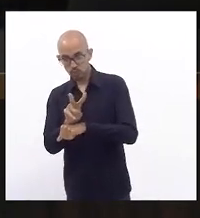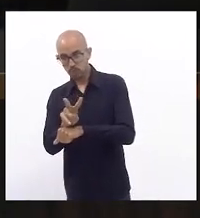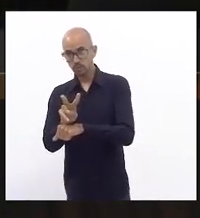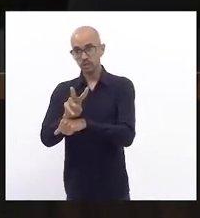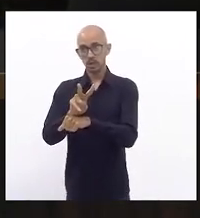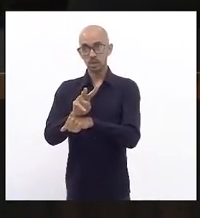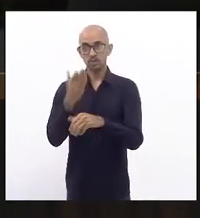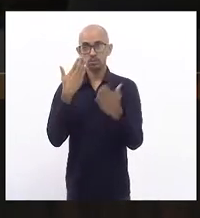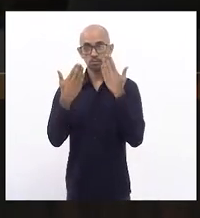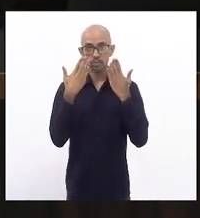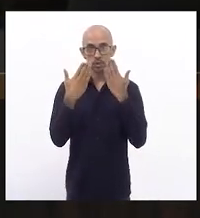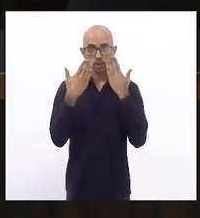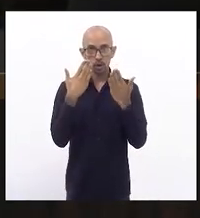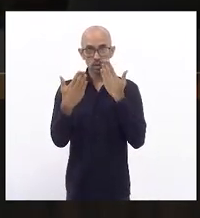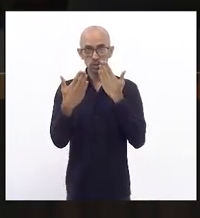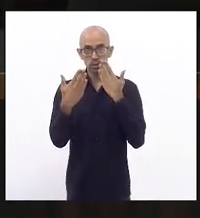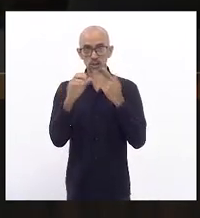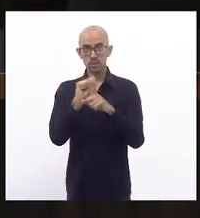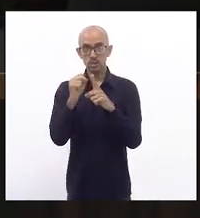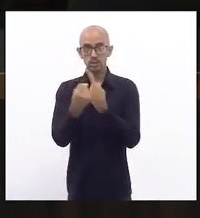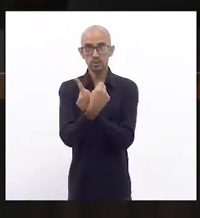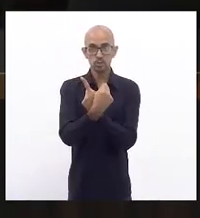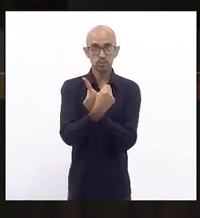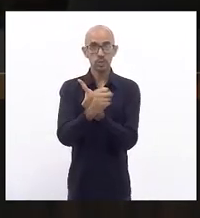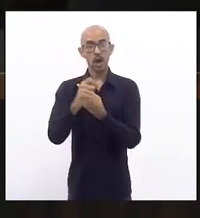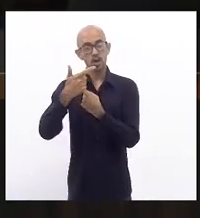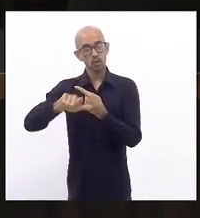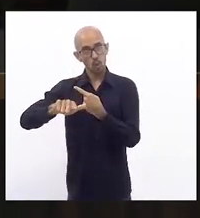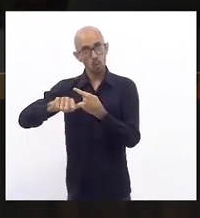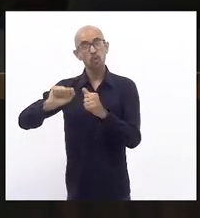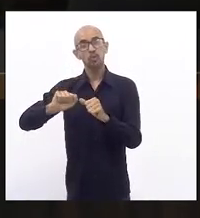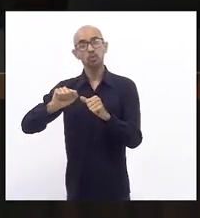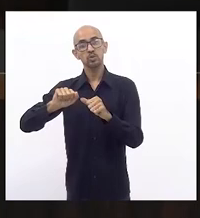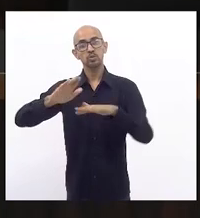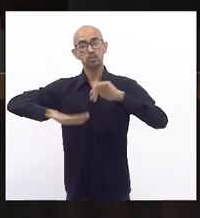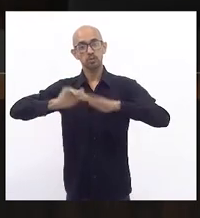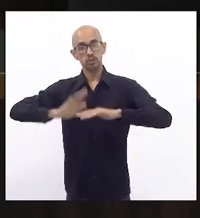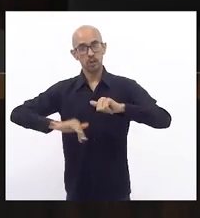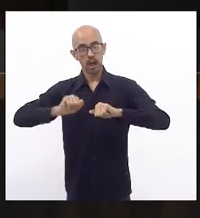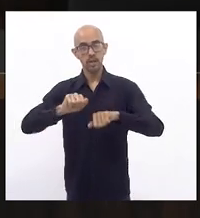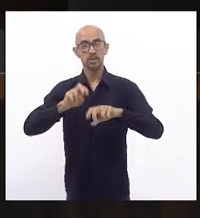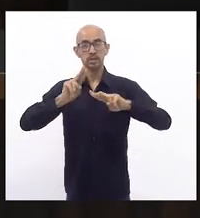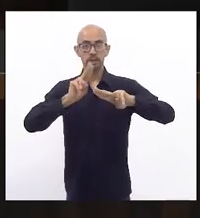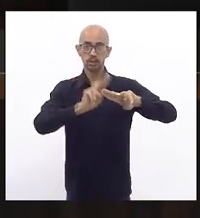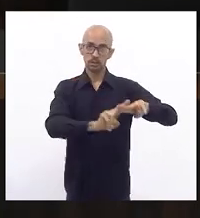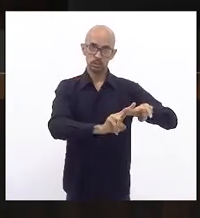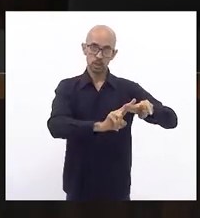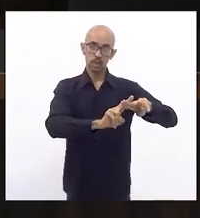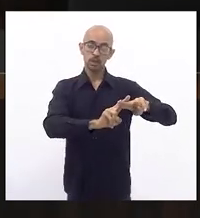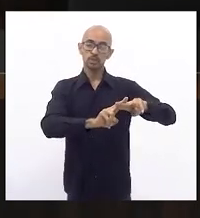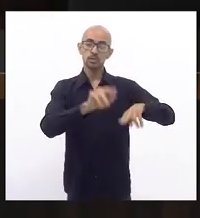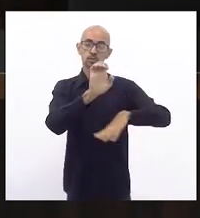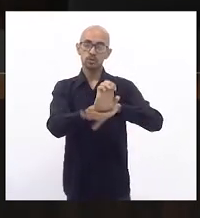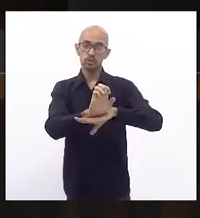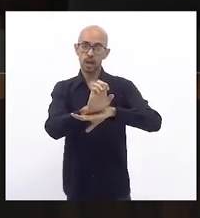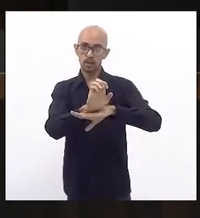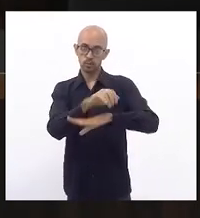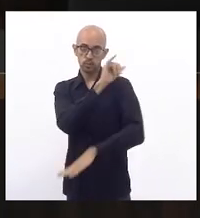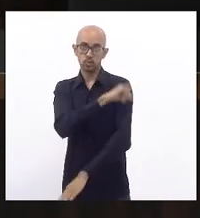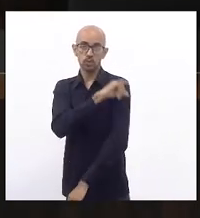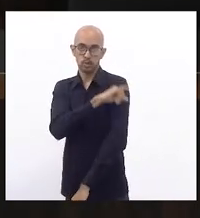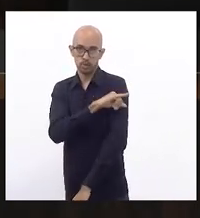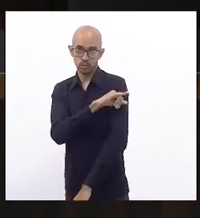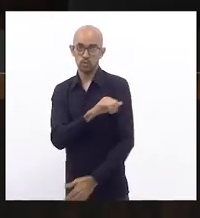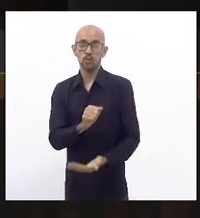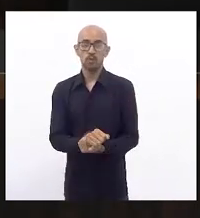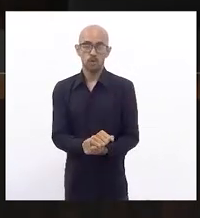de psicologia, serviço social de áreas afins em unidades prisionais e socioeducativas no âmbito do Estado do Rio de Janeiro.